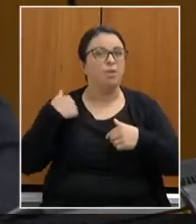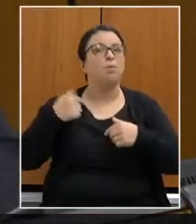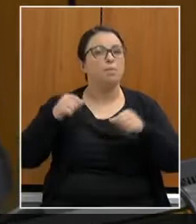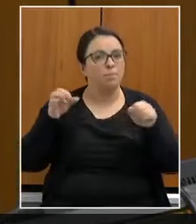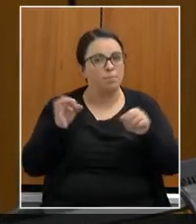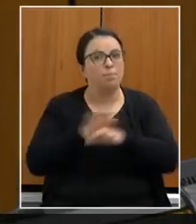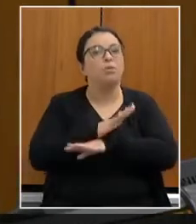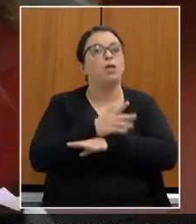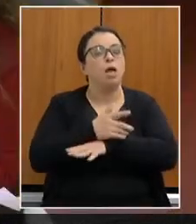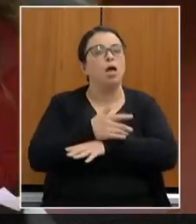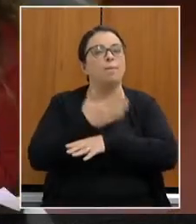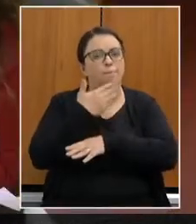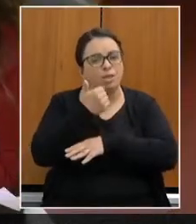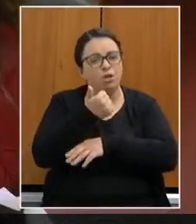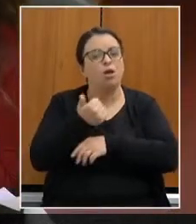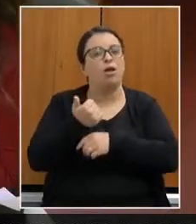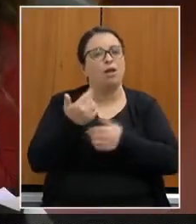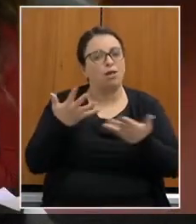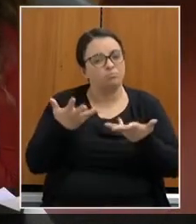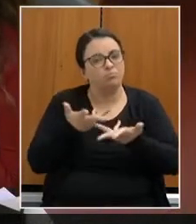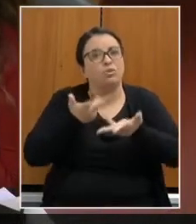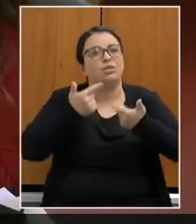obrigado eu